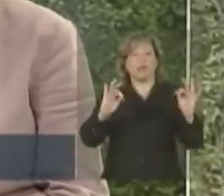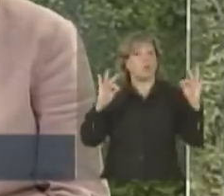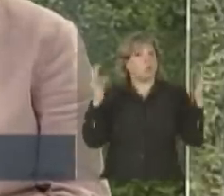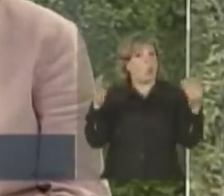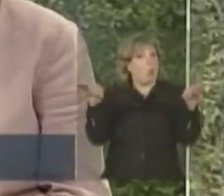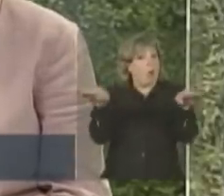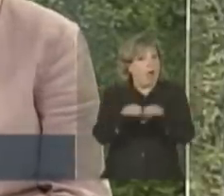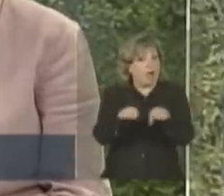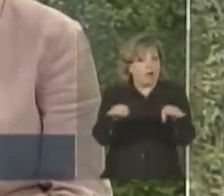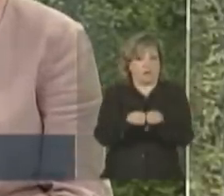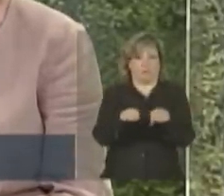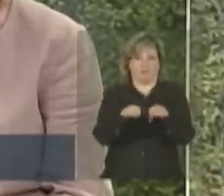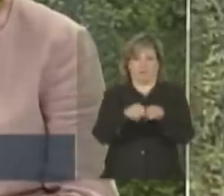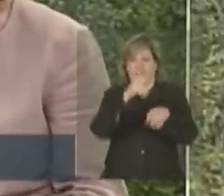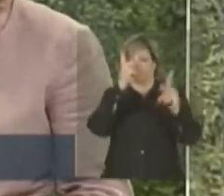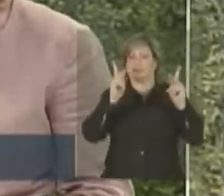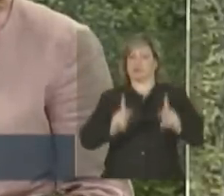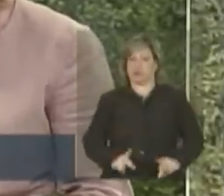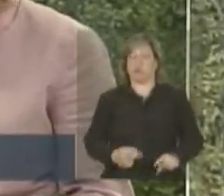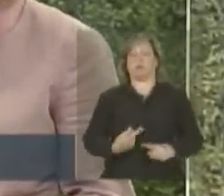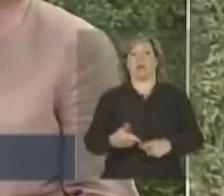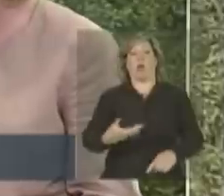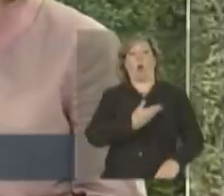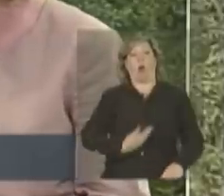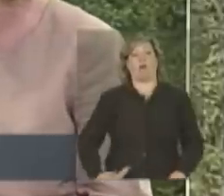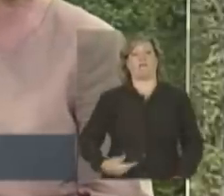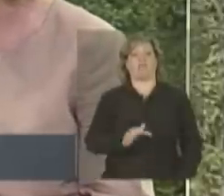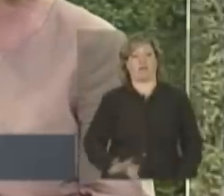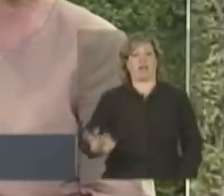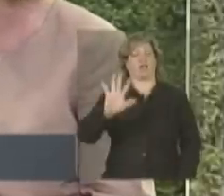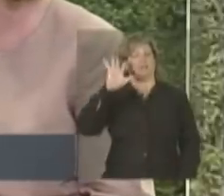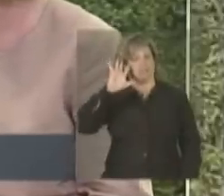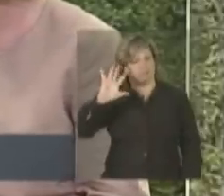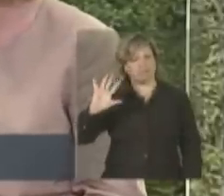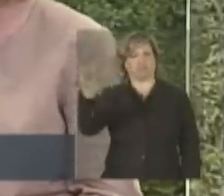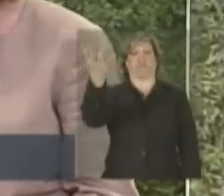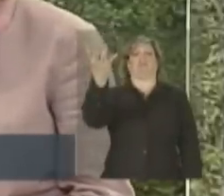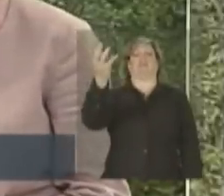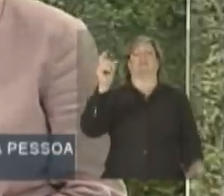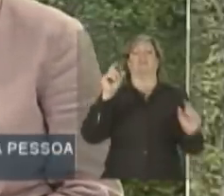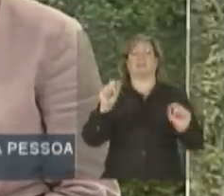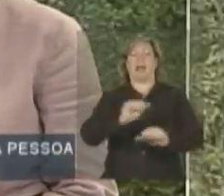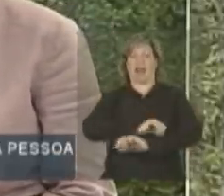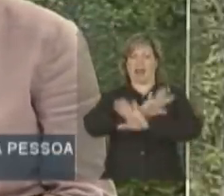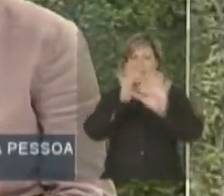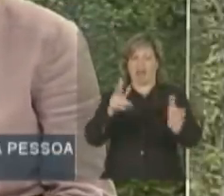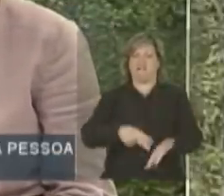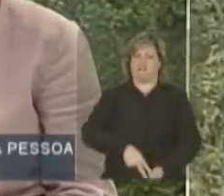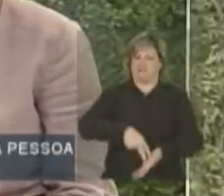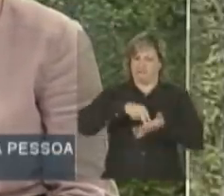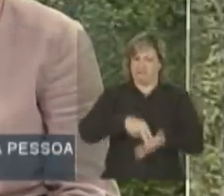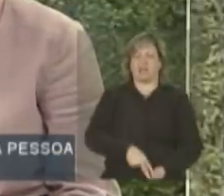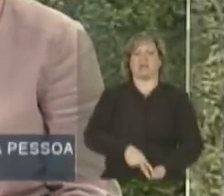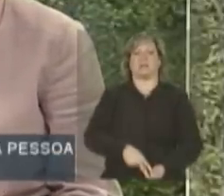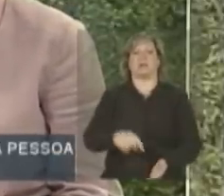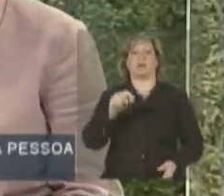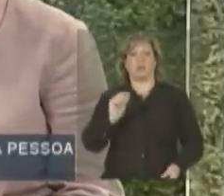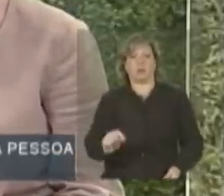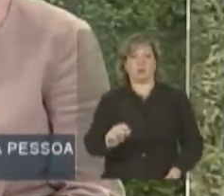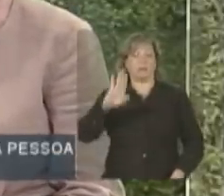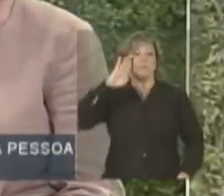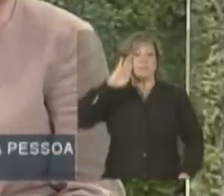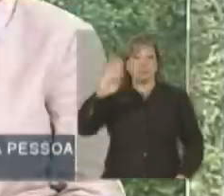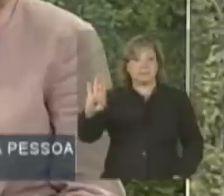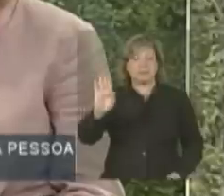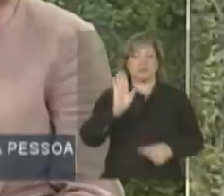as pessoas, é que o governo federal tomou a decisão, uma decisão clara, firme, de